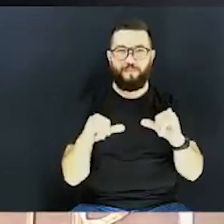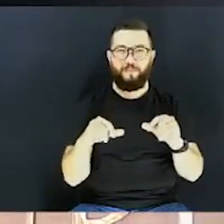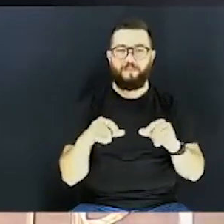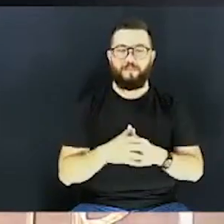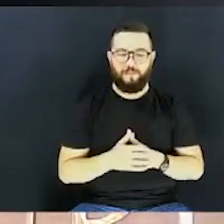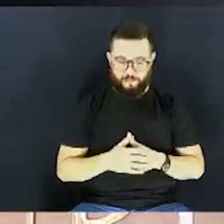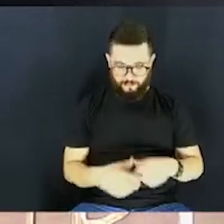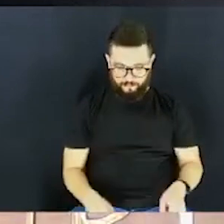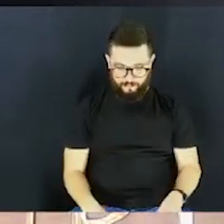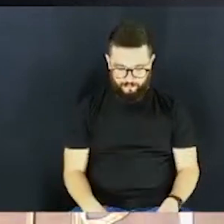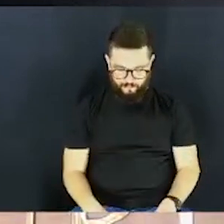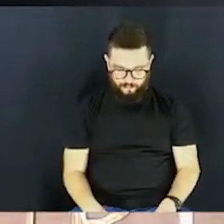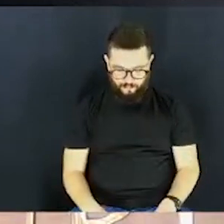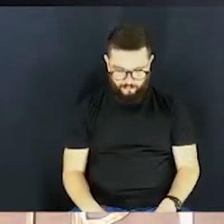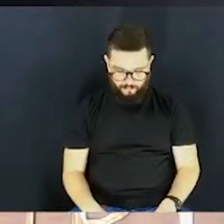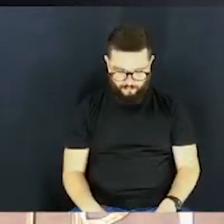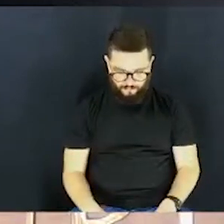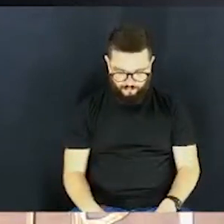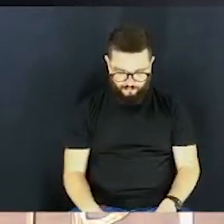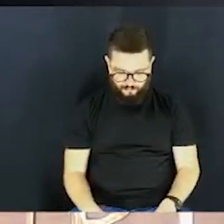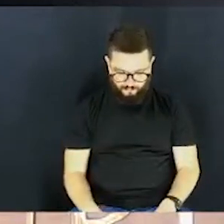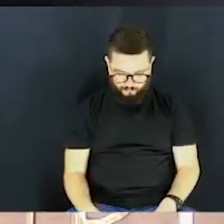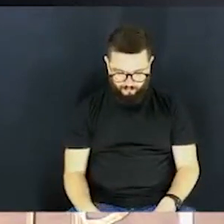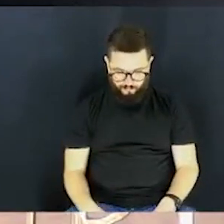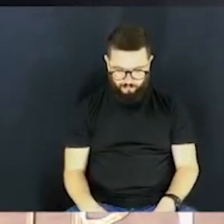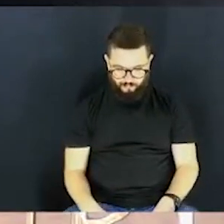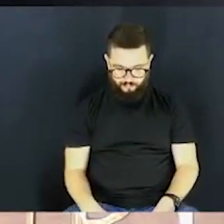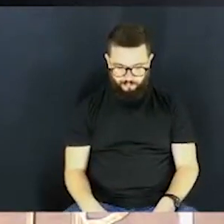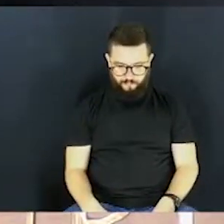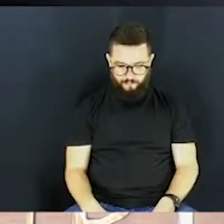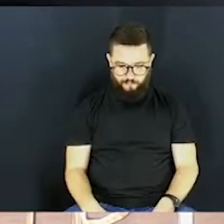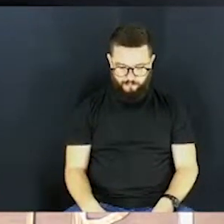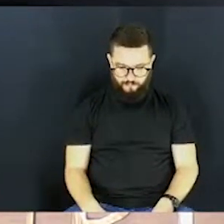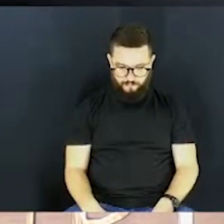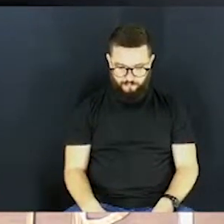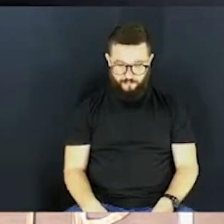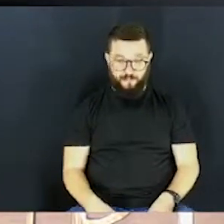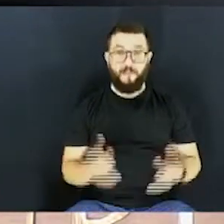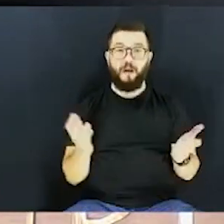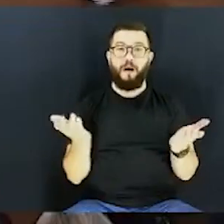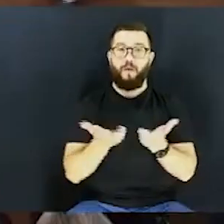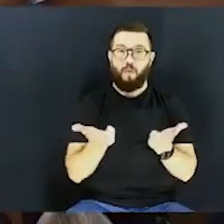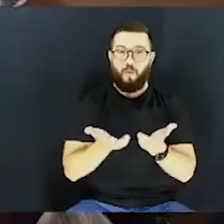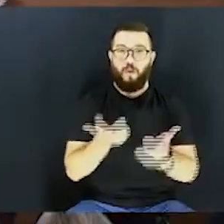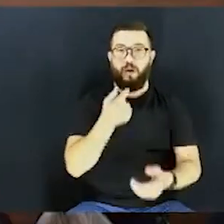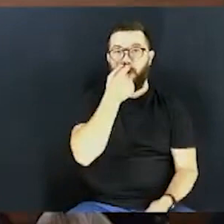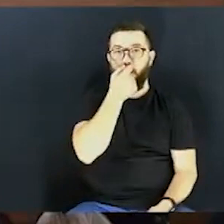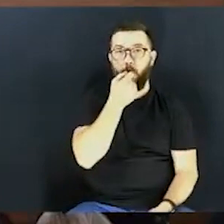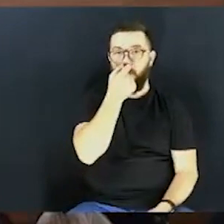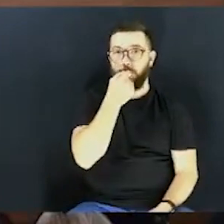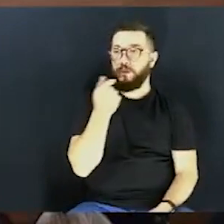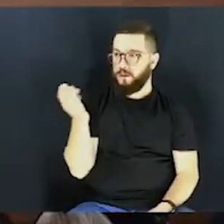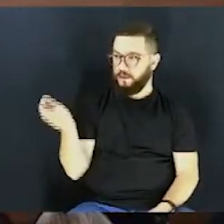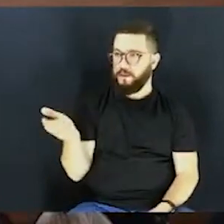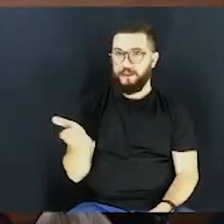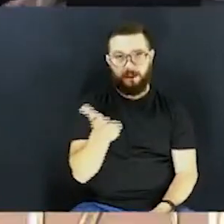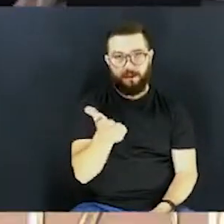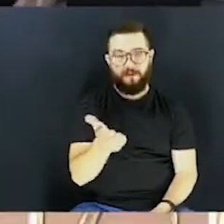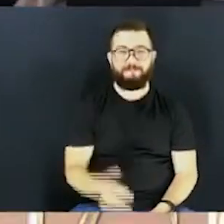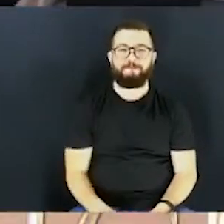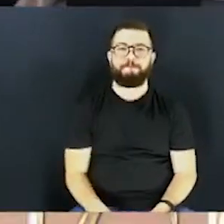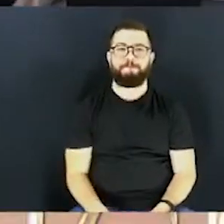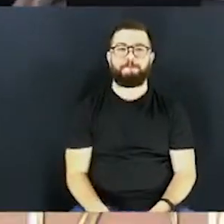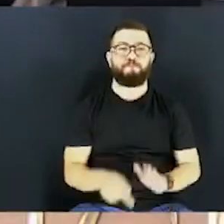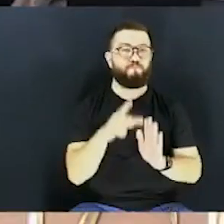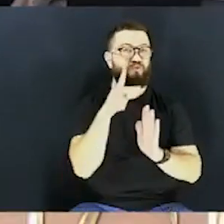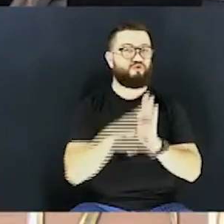Passamos então ao próximo projeto da pauta. Para a leitura, vereador Ozias Moraes, com a palavra. Projeto de lei